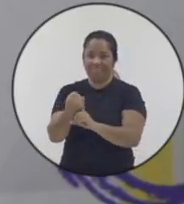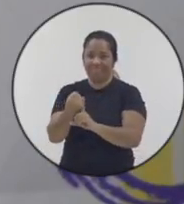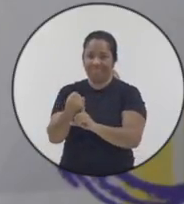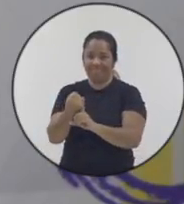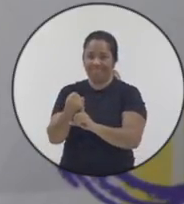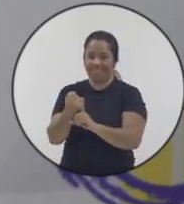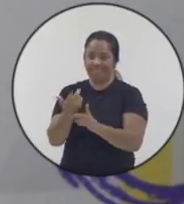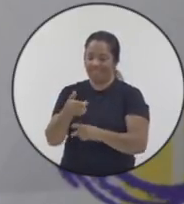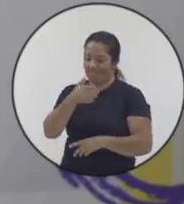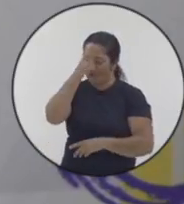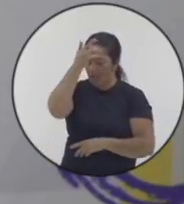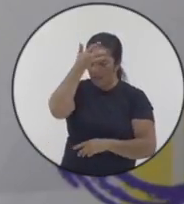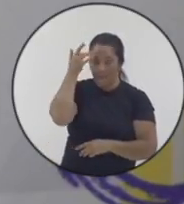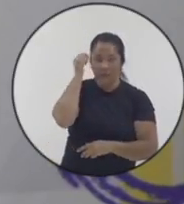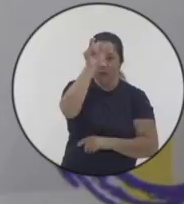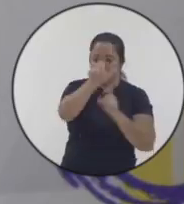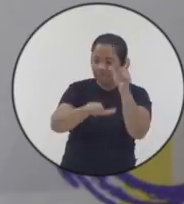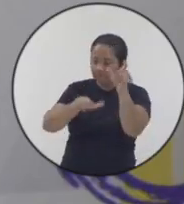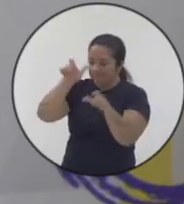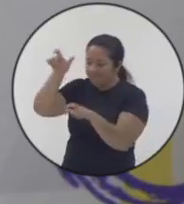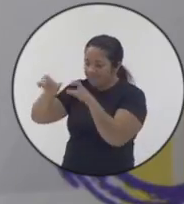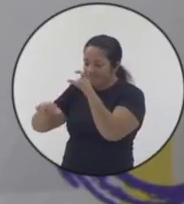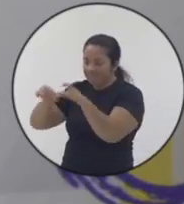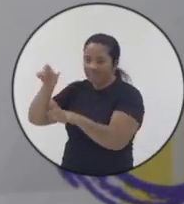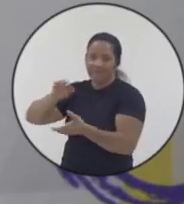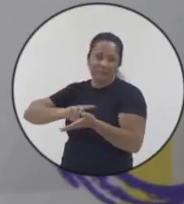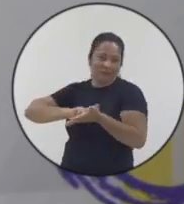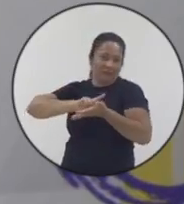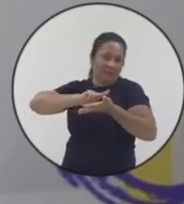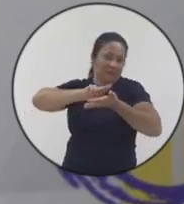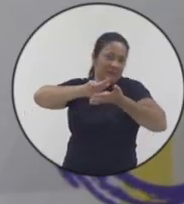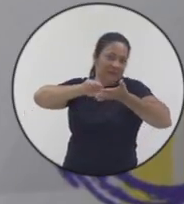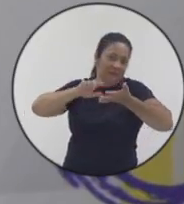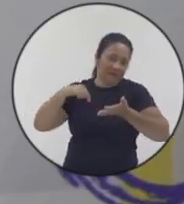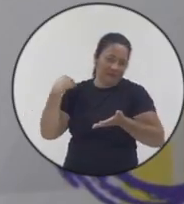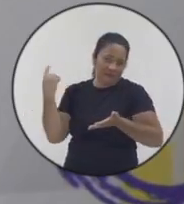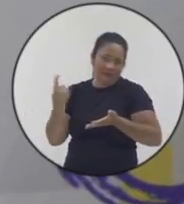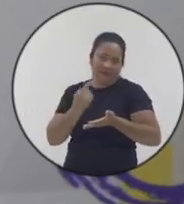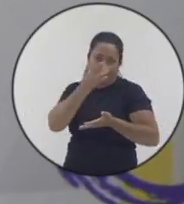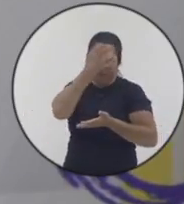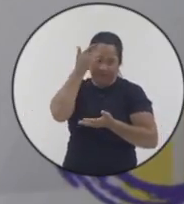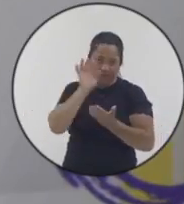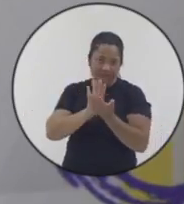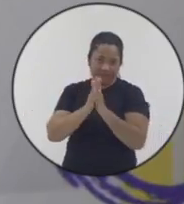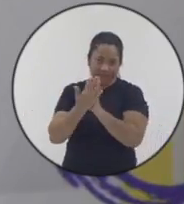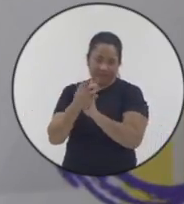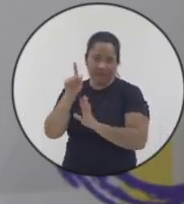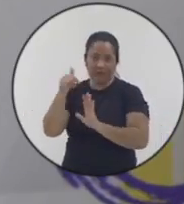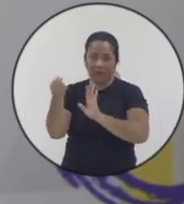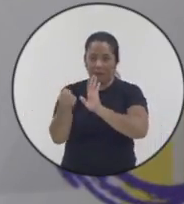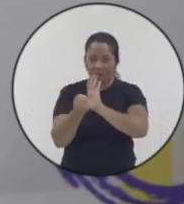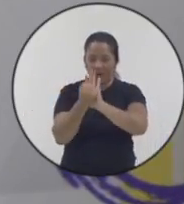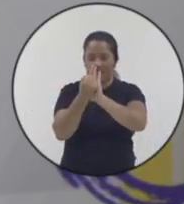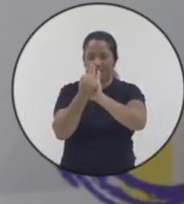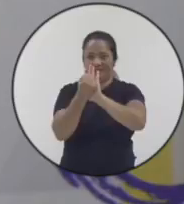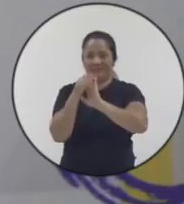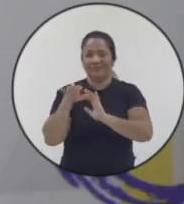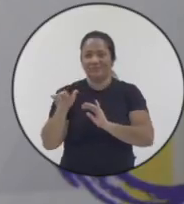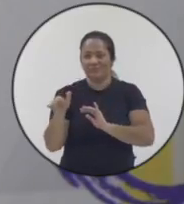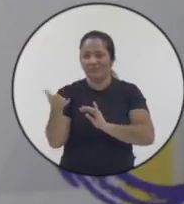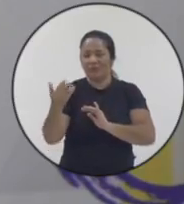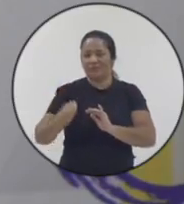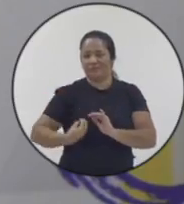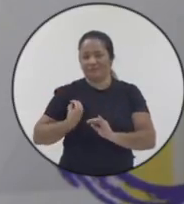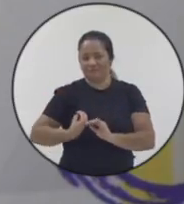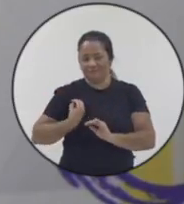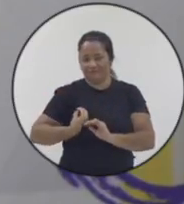próprias posturas das pessoas em relação à diversidade, em relação a nós, pessoas trans. Então, isso vem como um marco de possibilitação de vida, como as duas